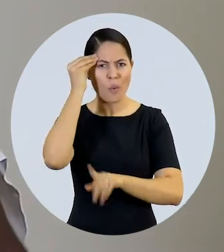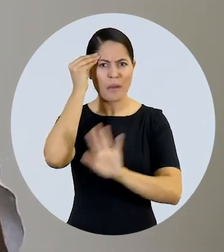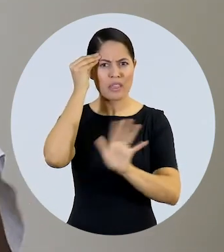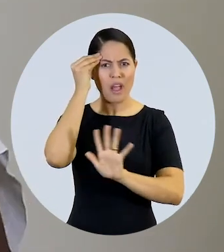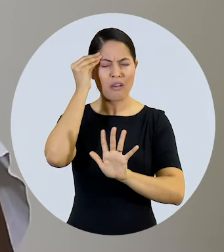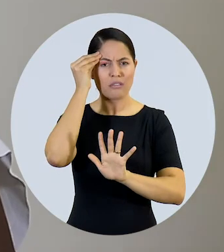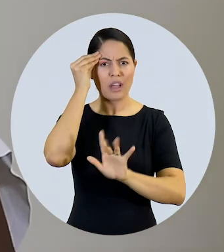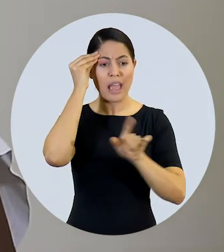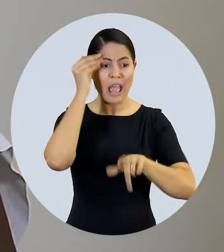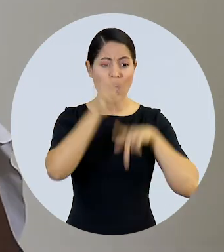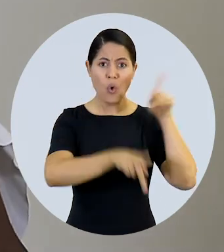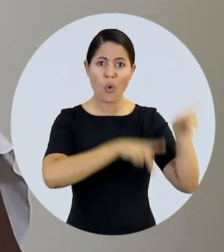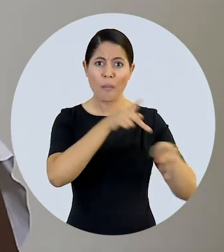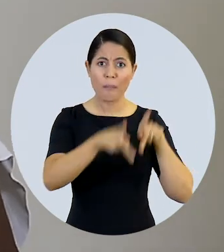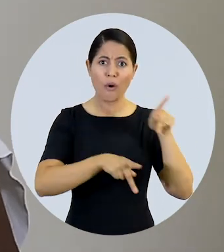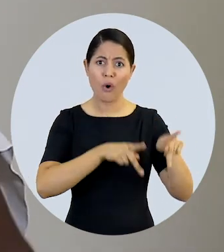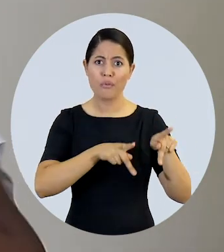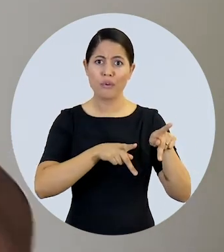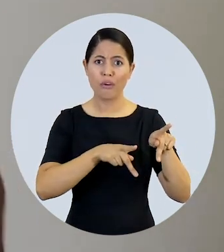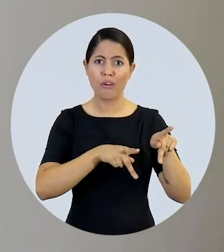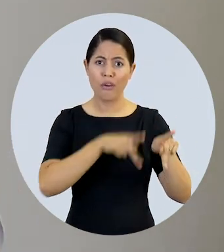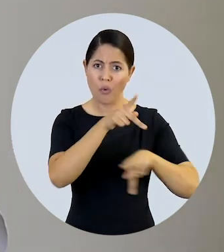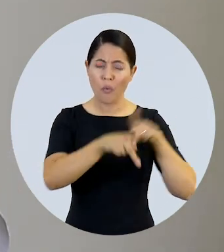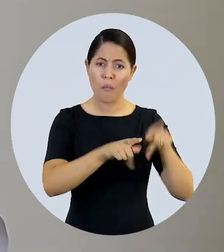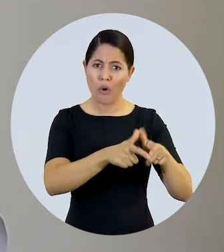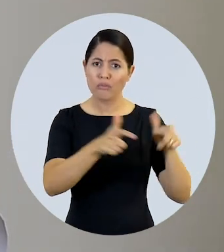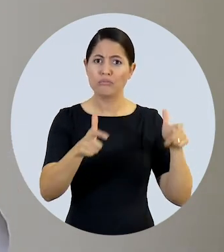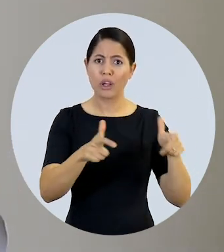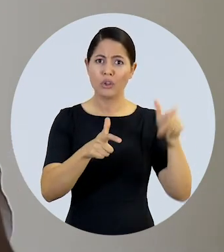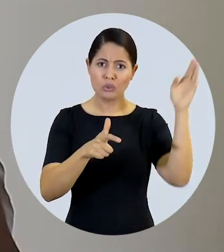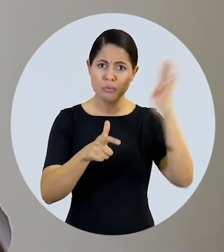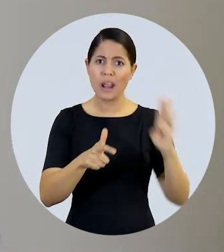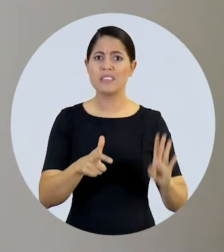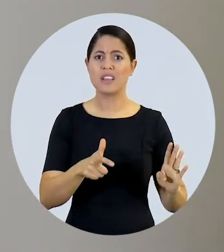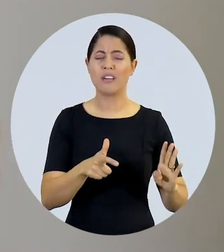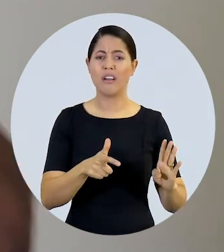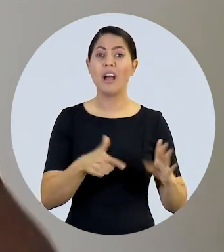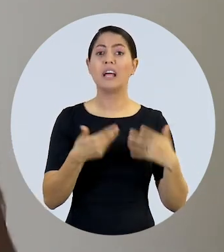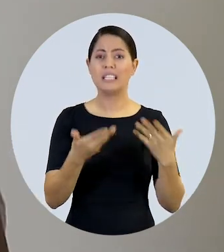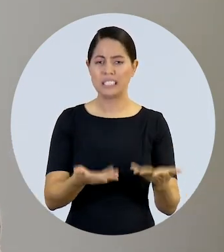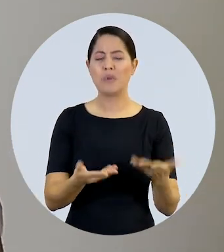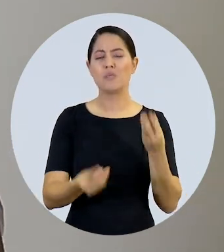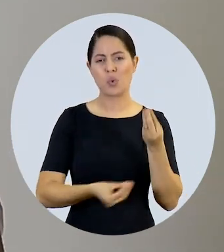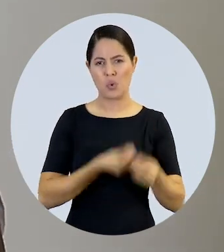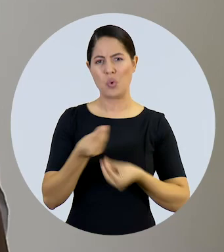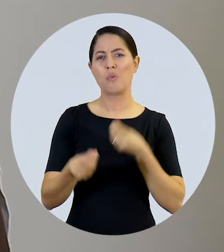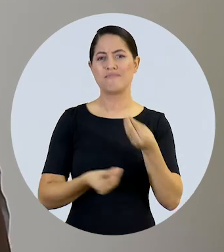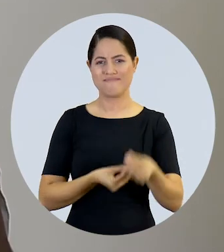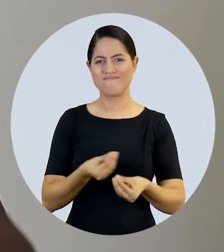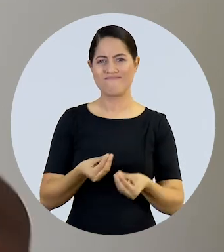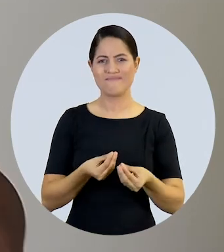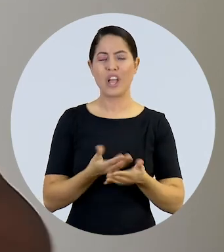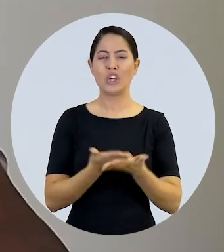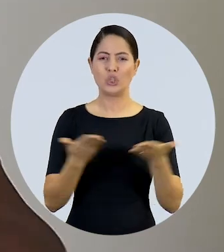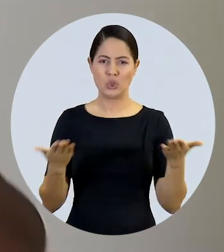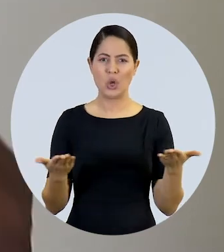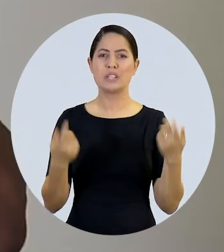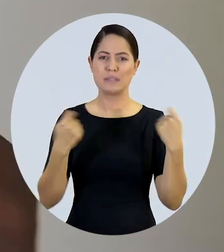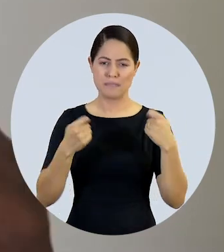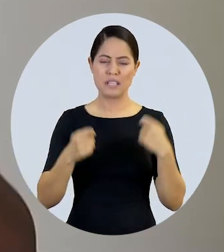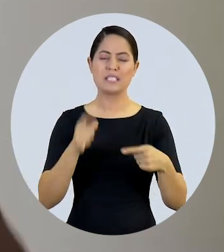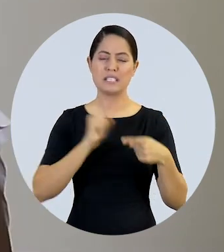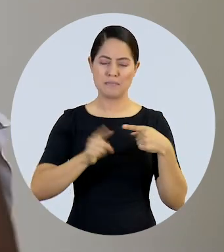do povo brasileiro. Até porque não são os negros os racistas. Os negros são vitimados pelo racismo. Então, nós